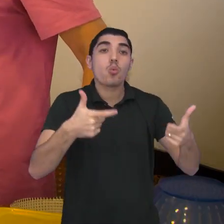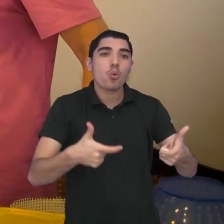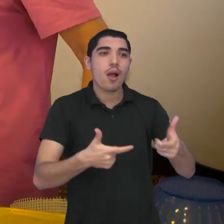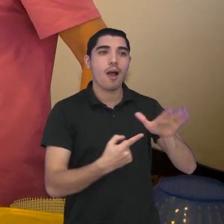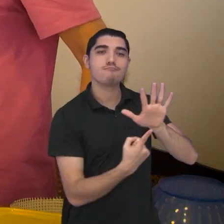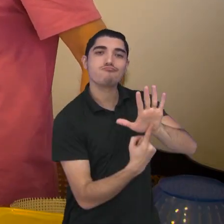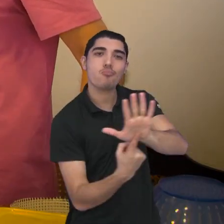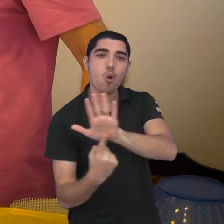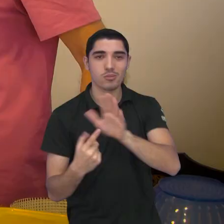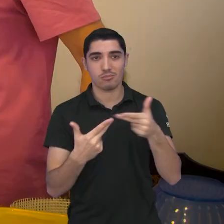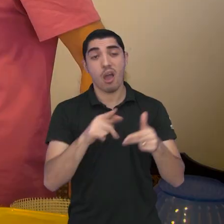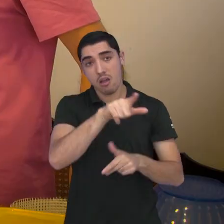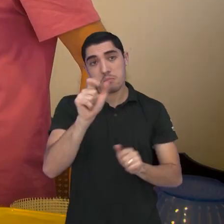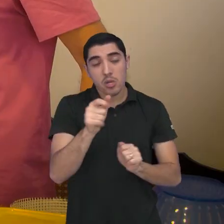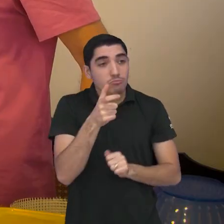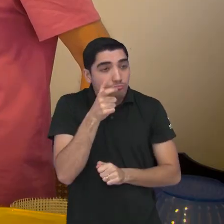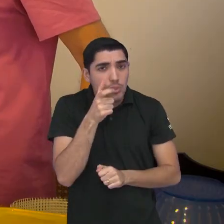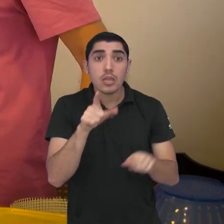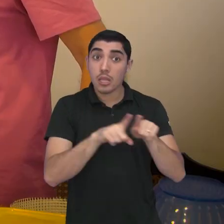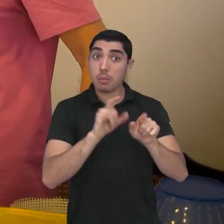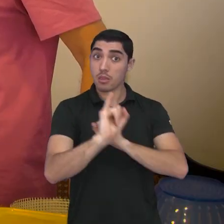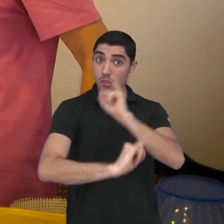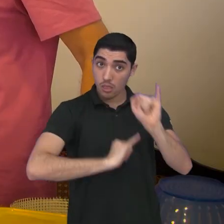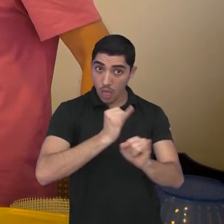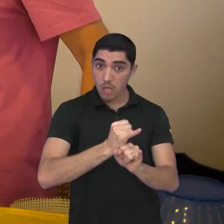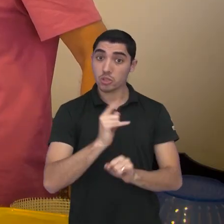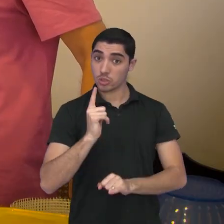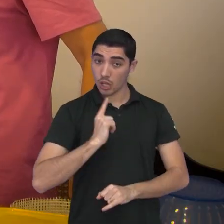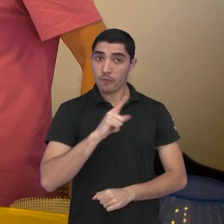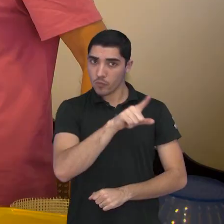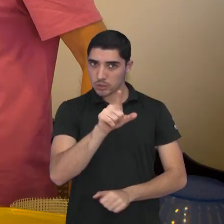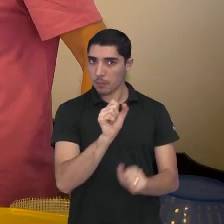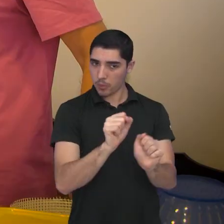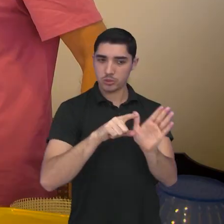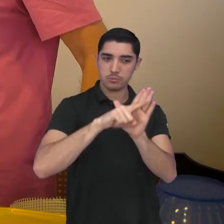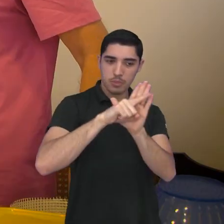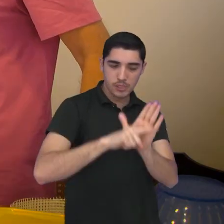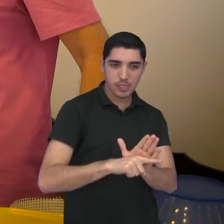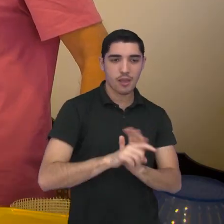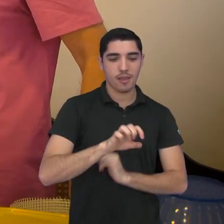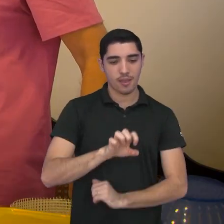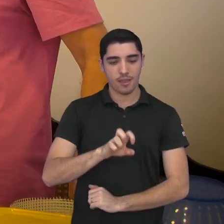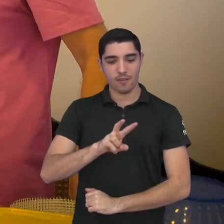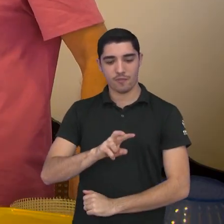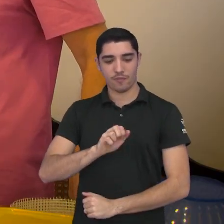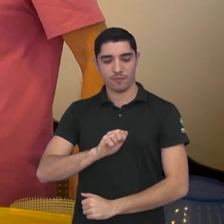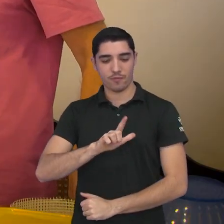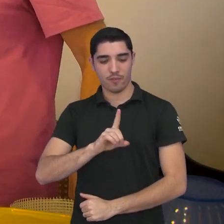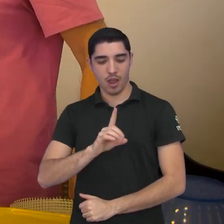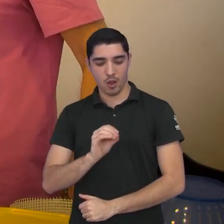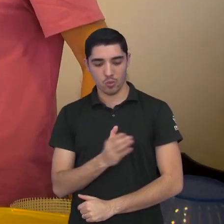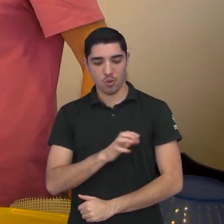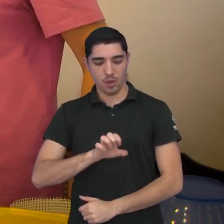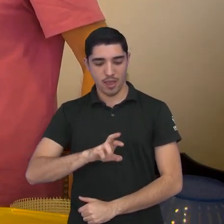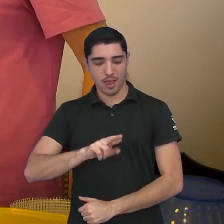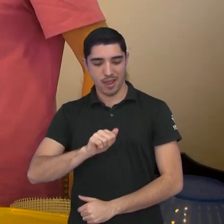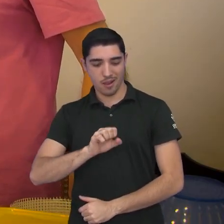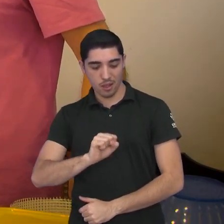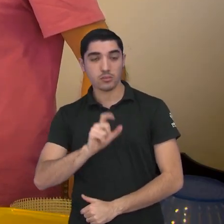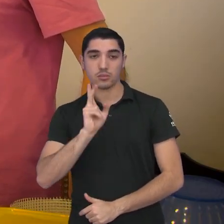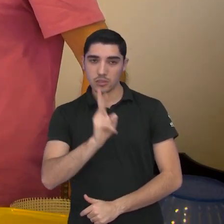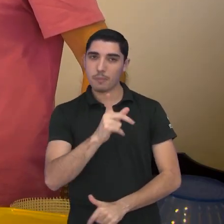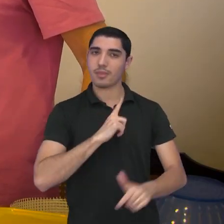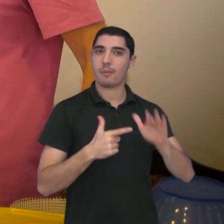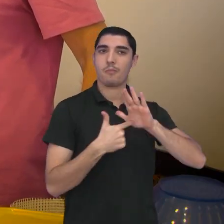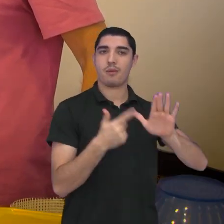Evaldo. Inclusive pela internet também, se você der um pesquisar lá, Evaldo Eras, sempre tem trabalhos. Isso. Você separou umas coisas